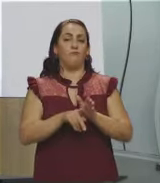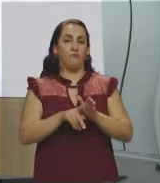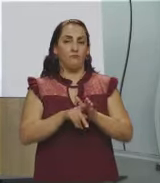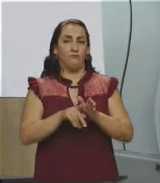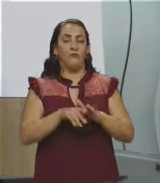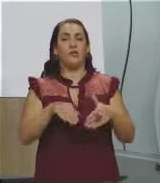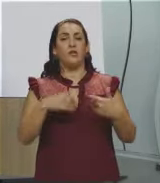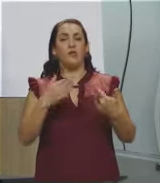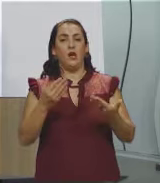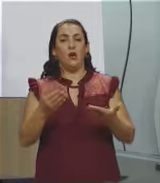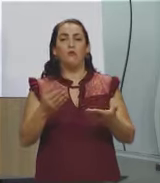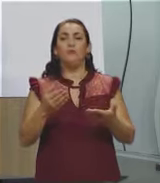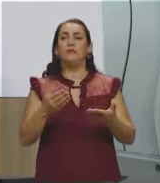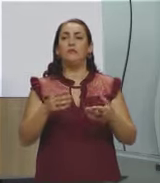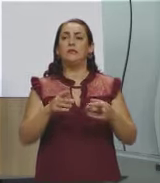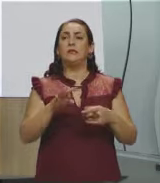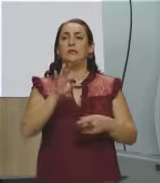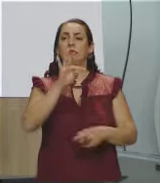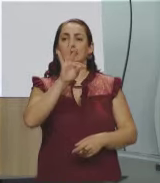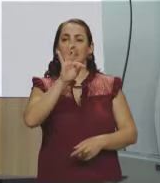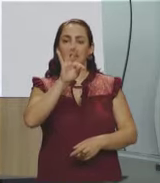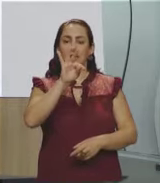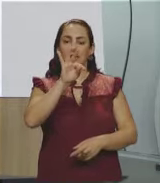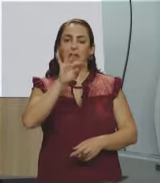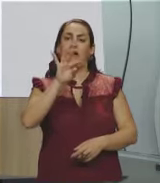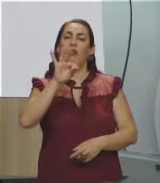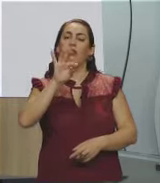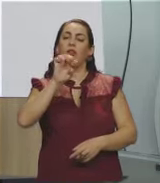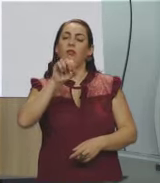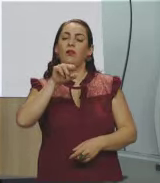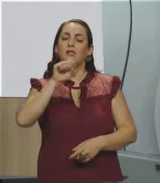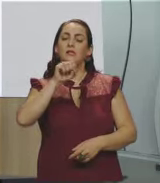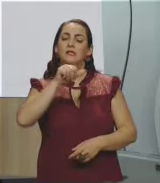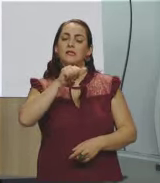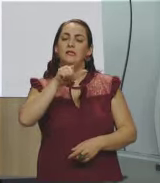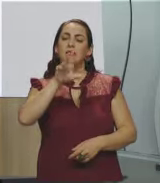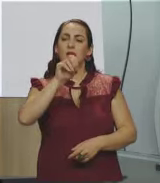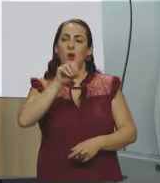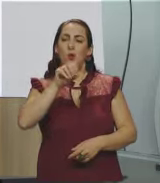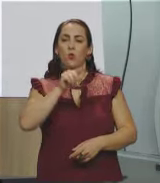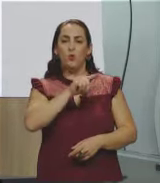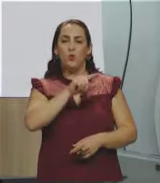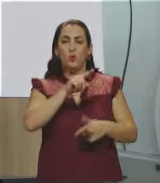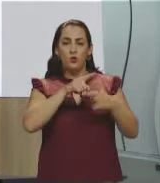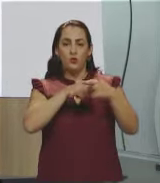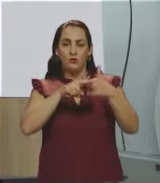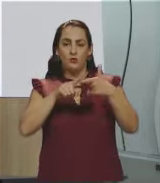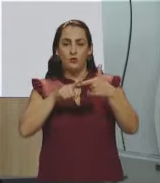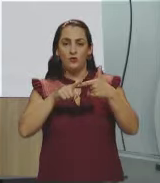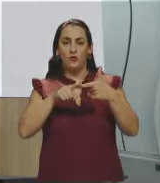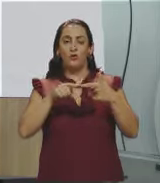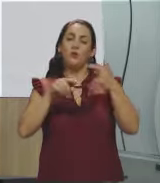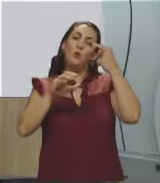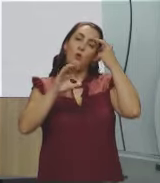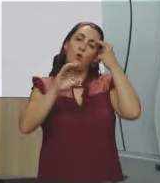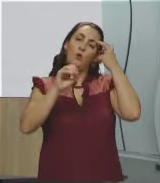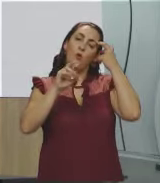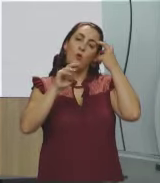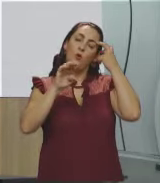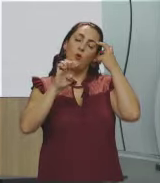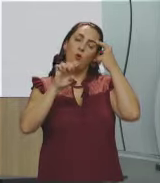por corrente. Eu vou até dar um exemplo aqui numérico para vocês verem como é que se aplica a lei de Ohm. Ela é